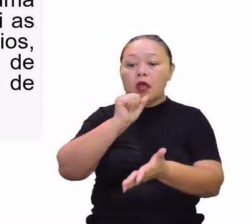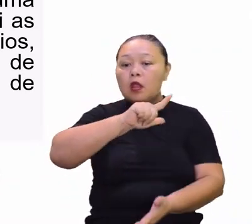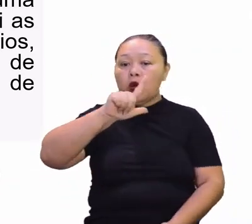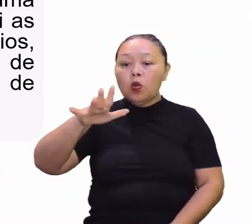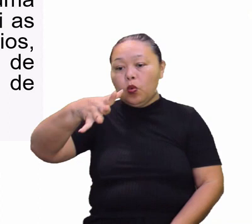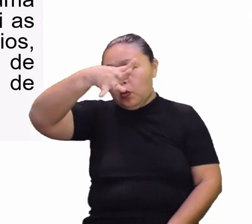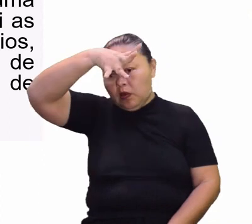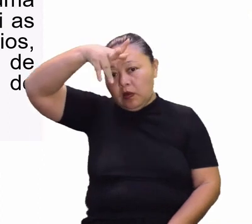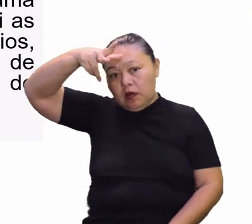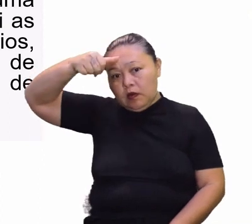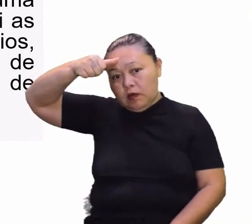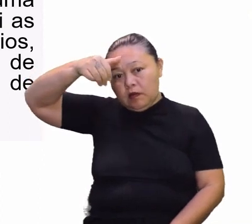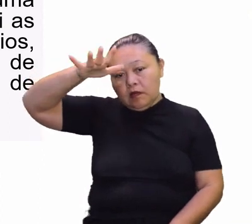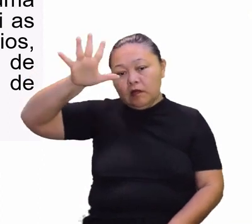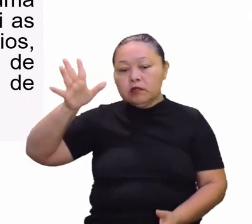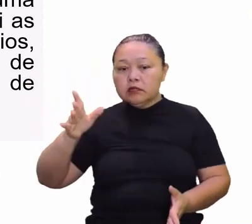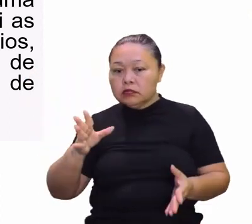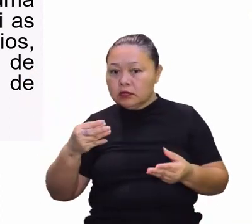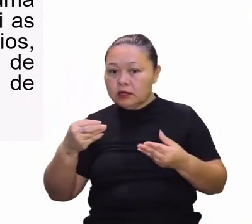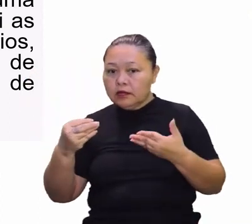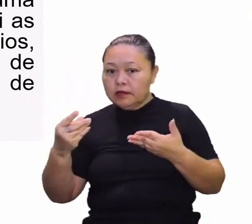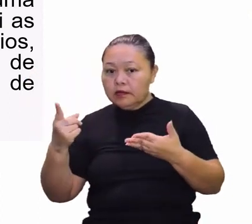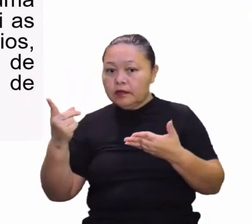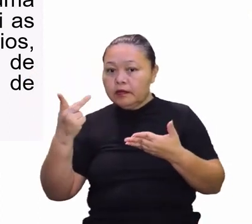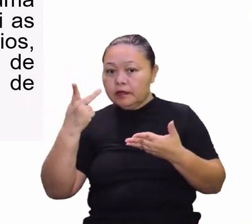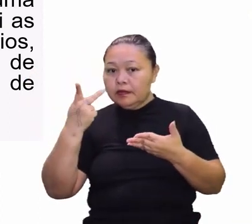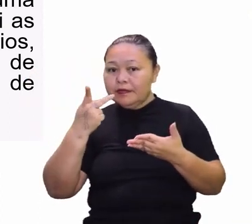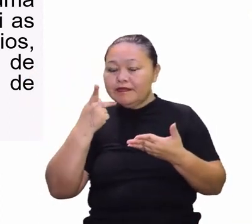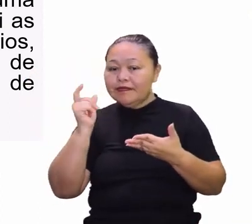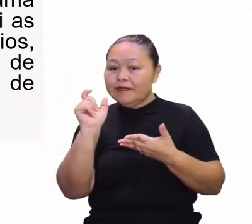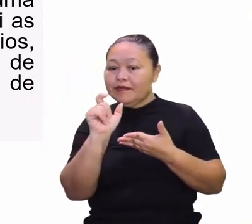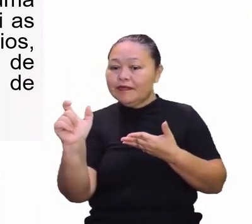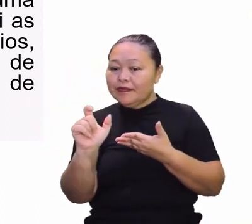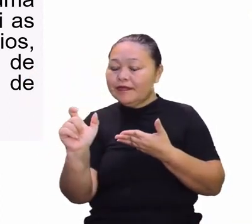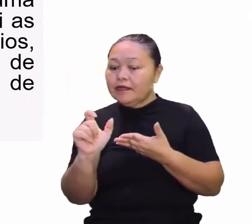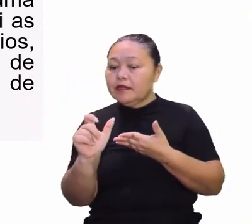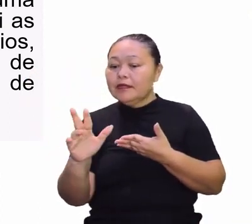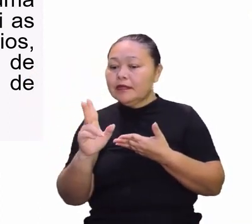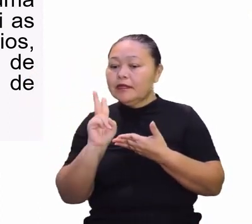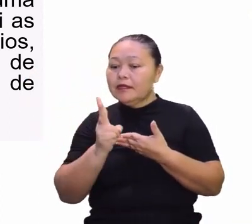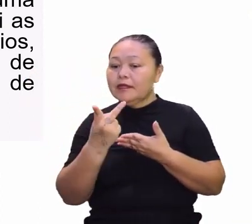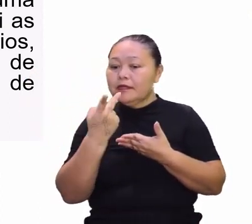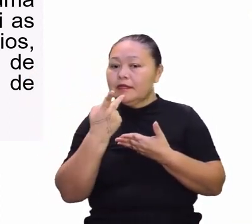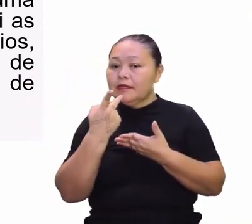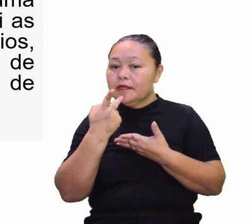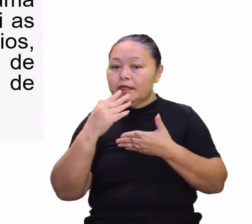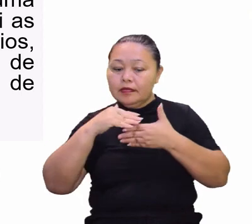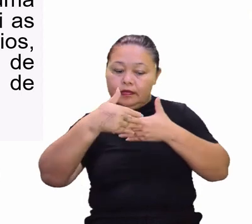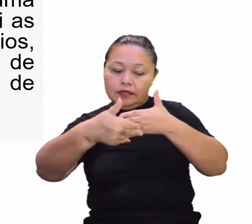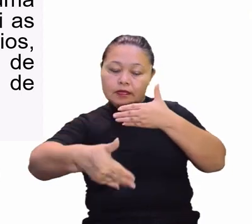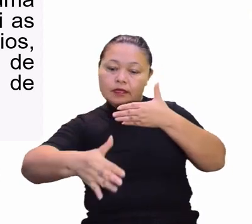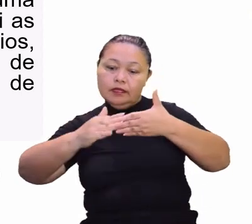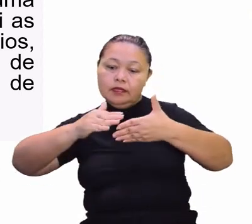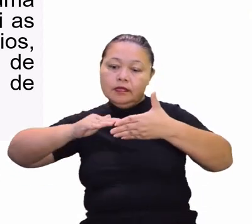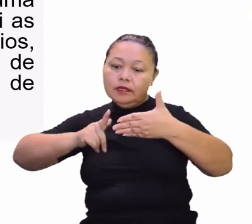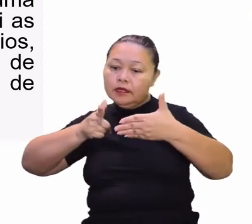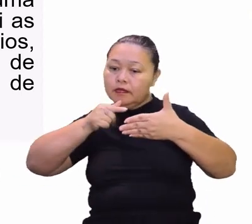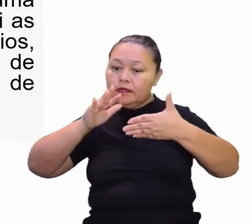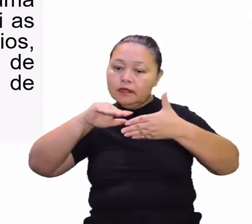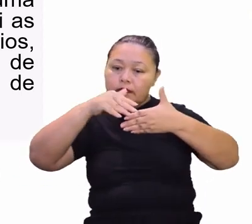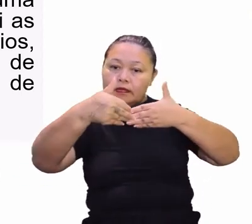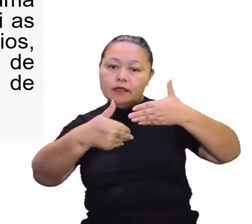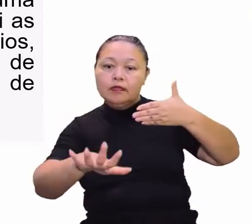leste do Mato Grosso. Perfazendo, olha aqui, Rogério, aquela palavra que eu falo sempre, ó, um divisor de